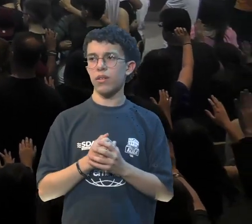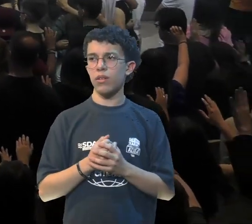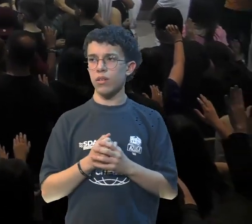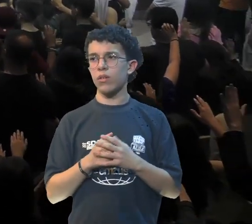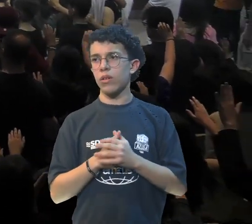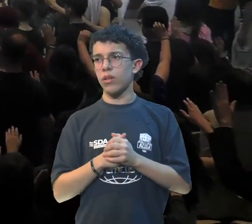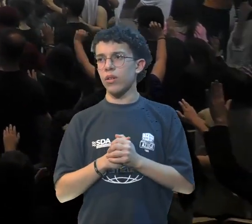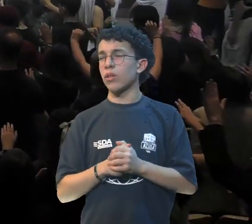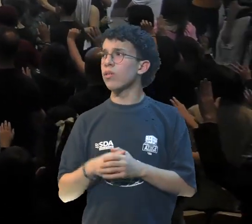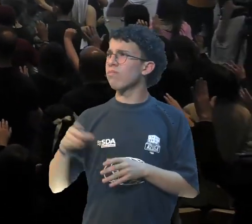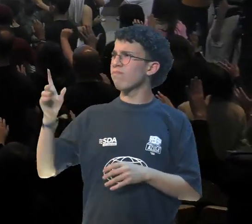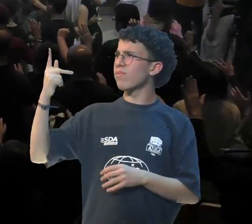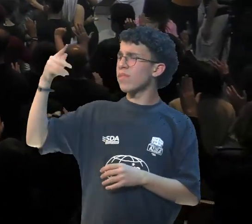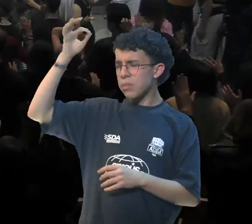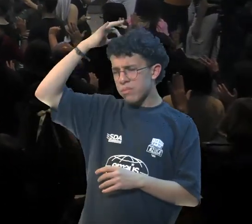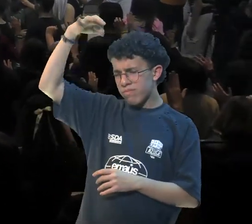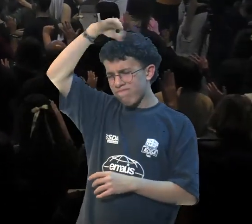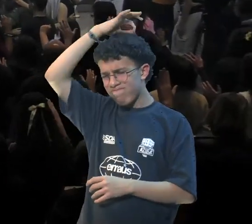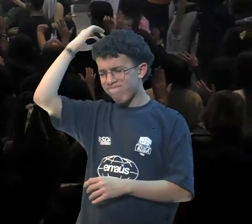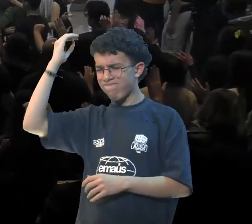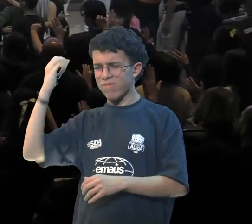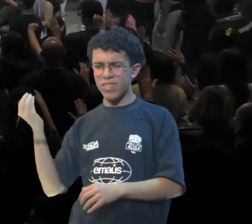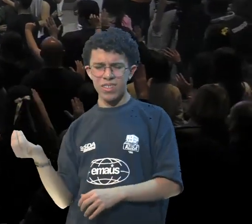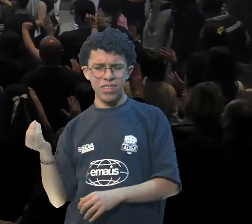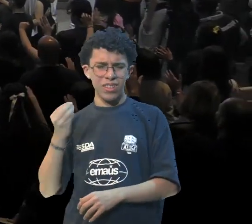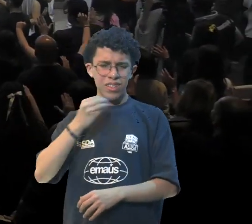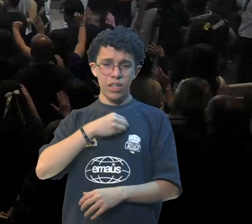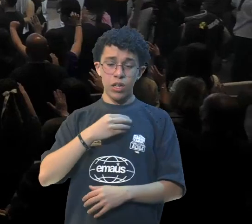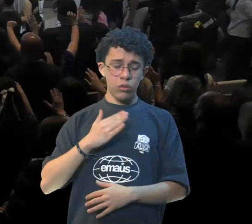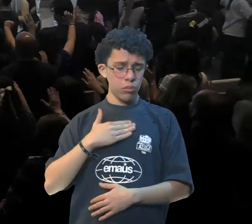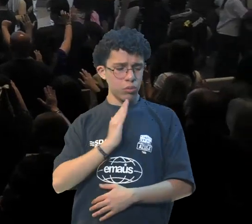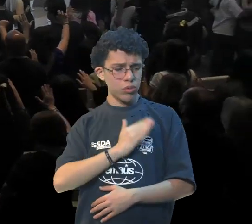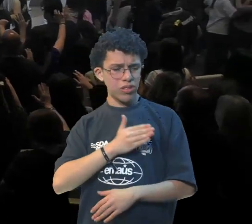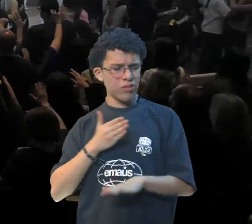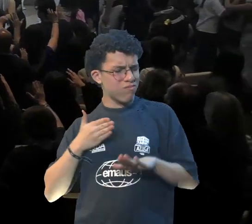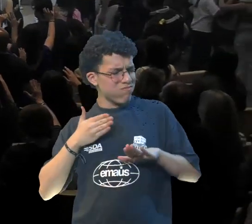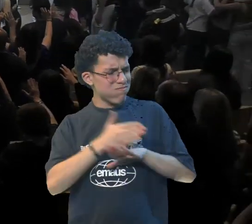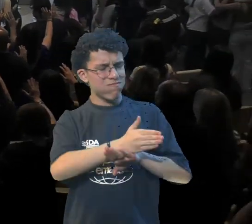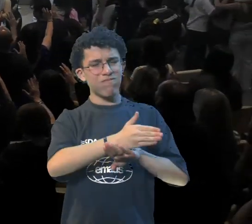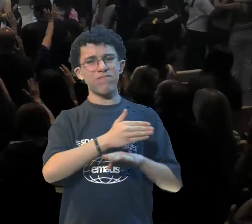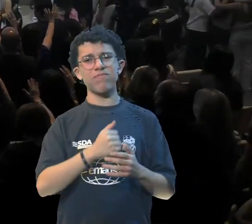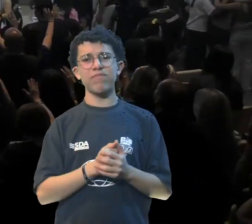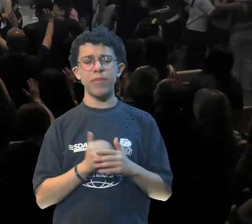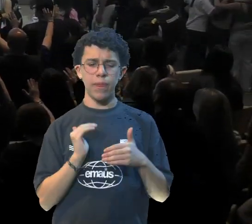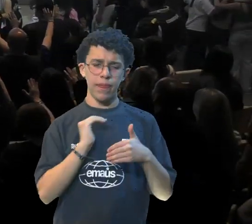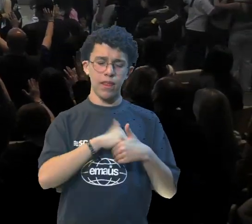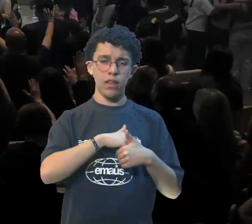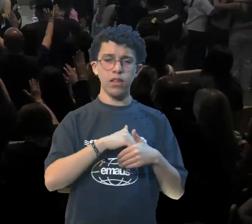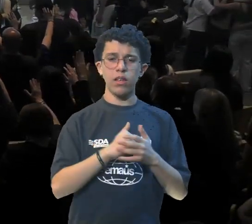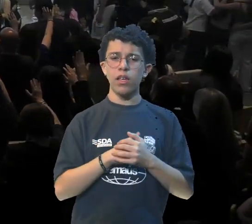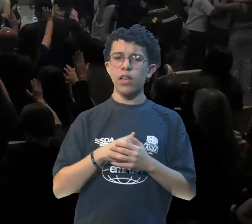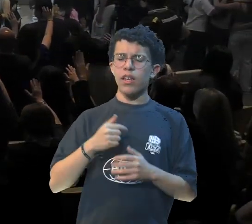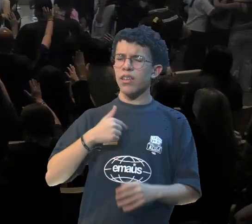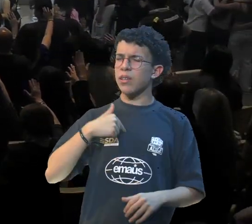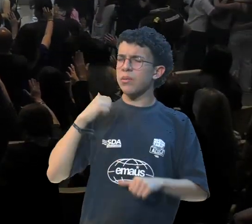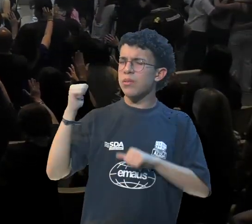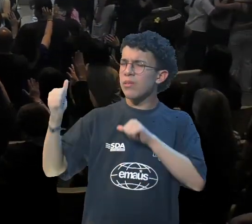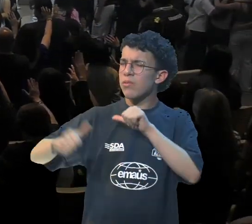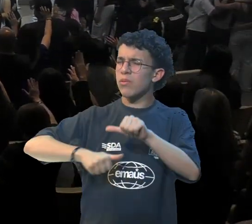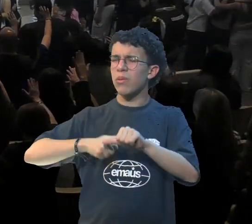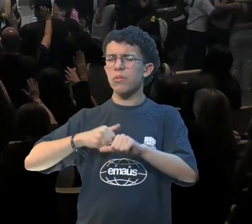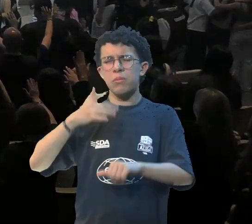Entra com o seu Espírito dentro do meu coração e me torna uma